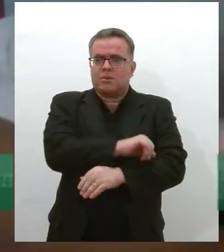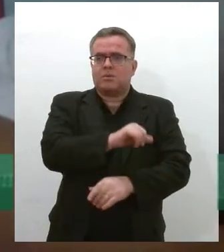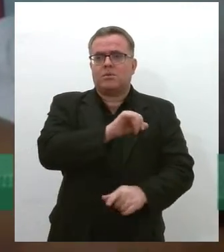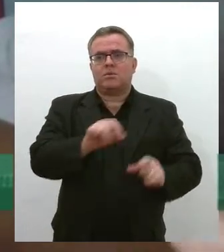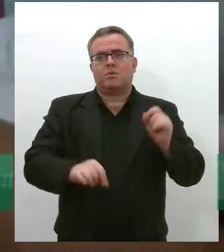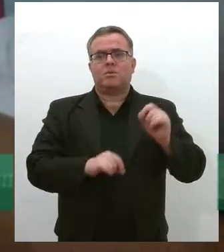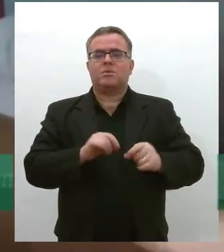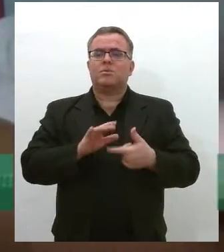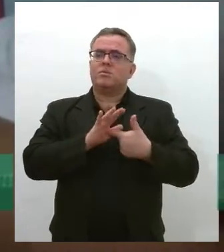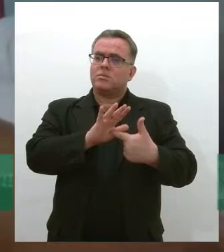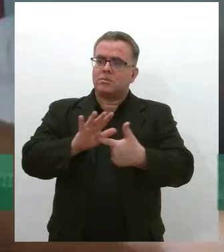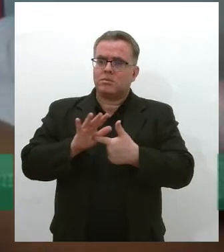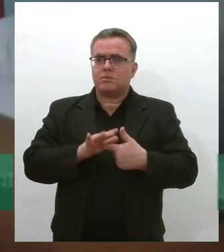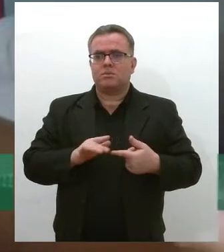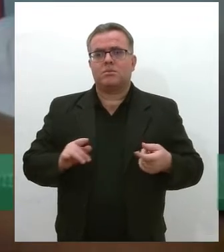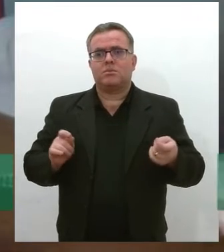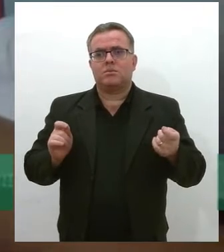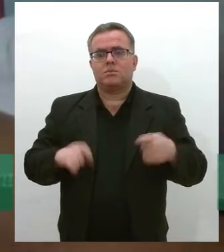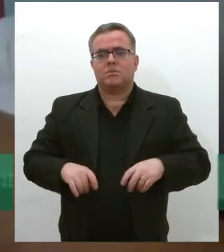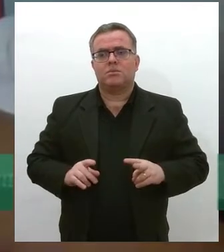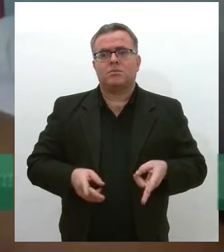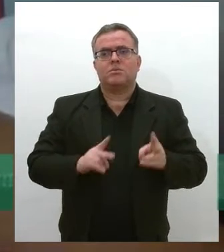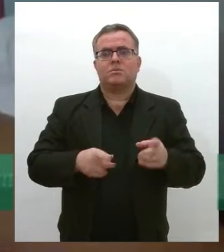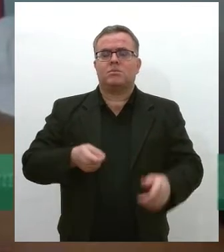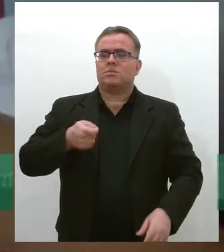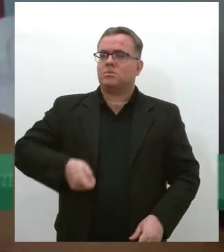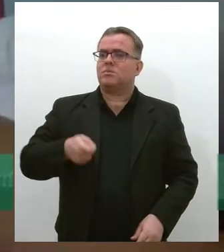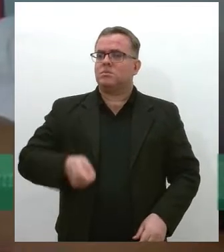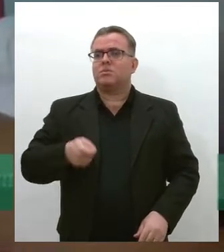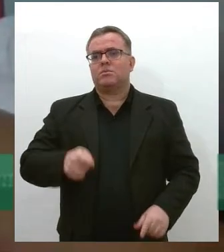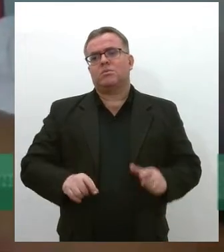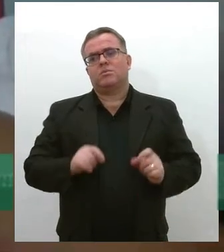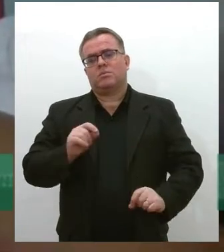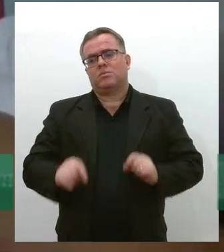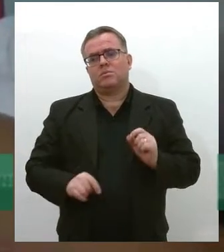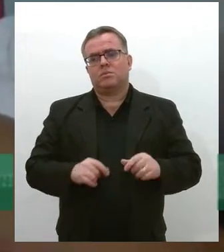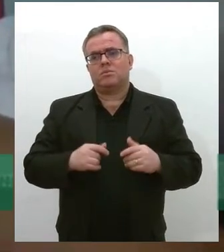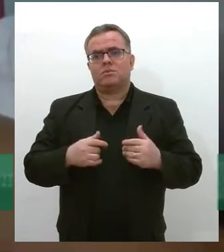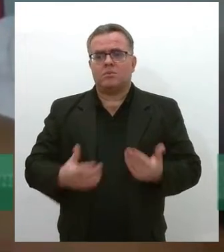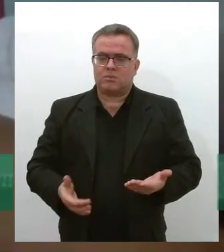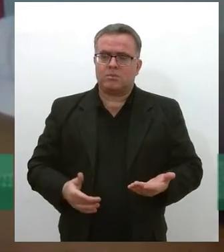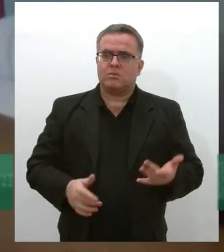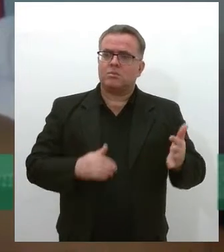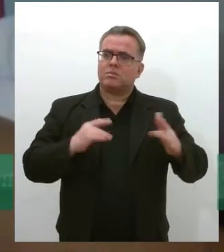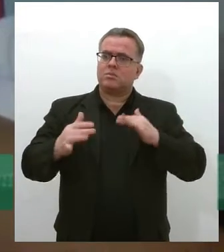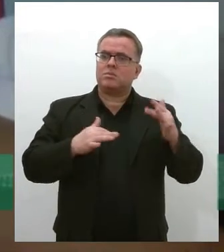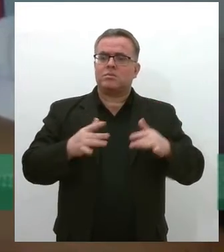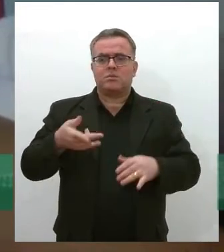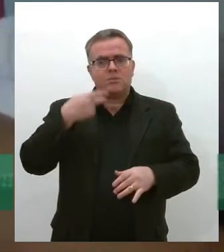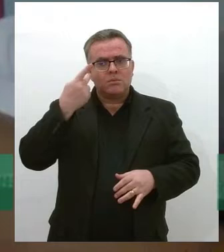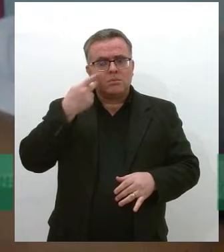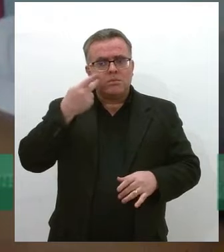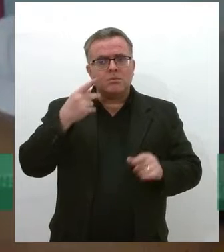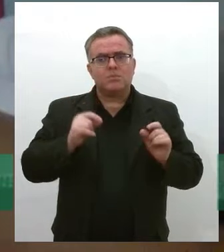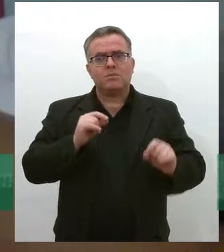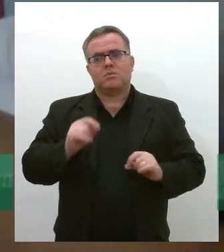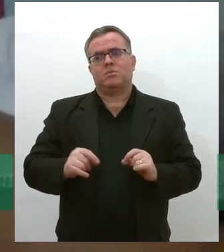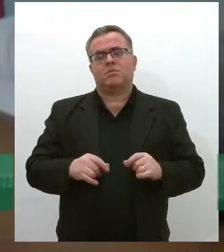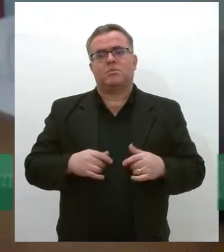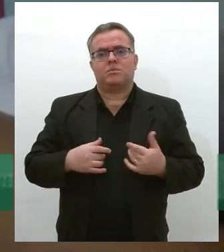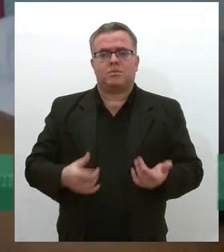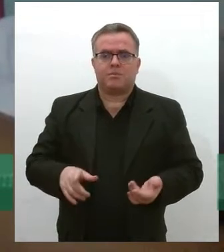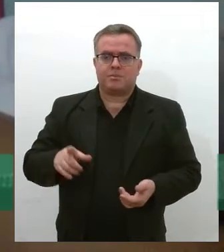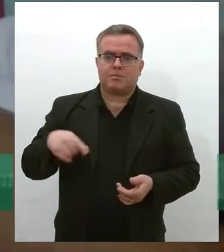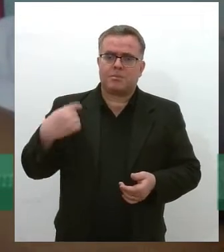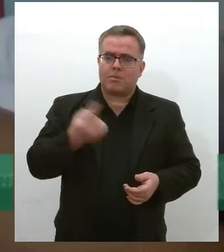né, ou impõem, ou pautam em termos de movimento político, né? Para até mesmo a gente compreender melhor o